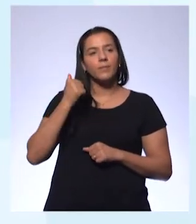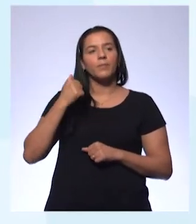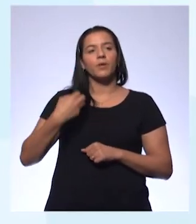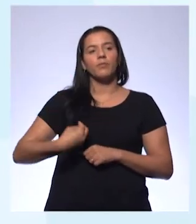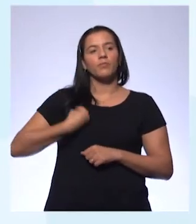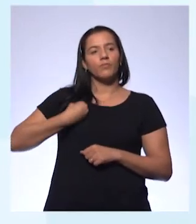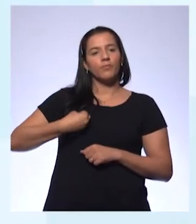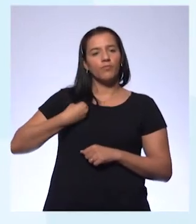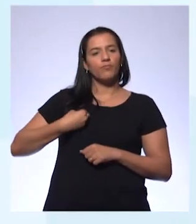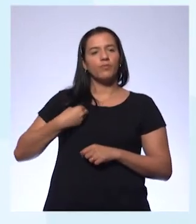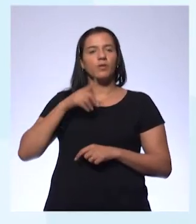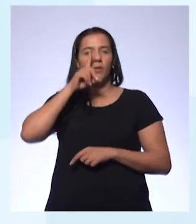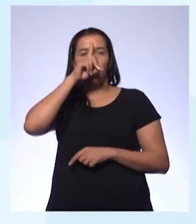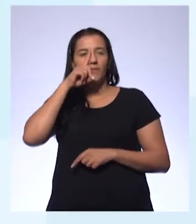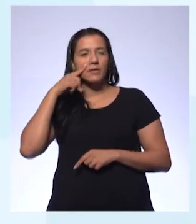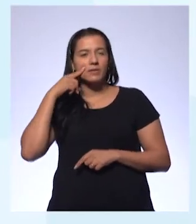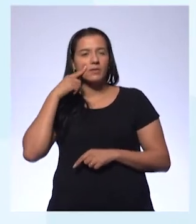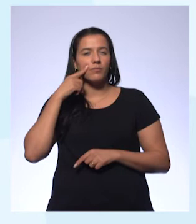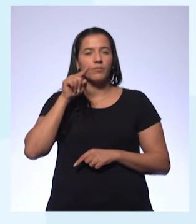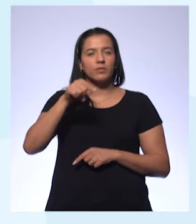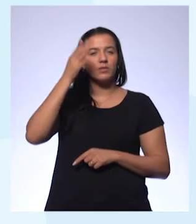está causando a infecção?